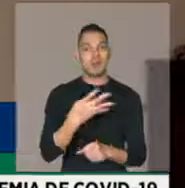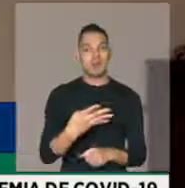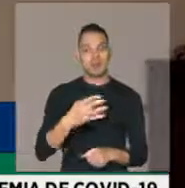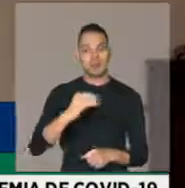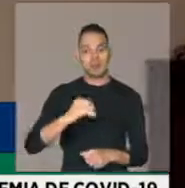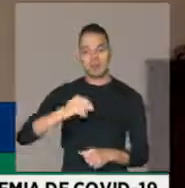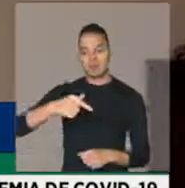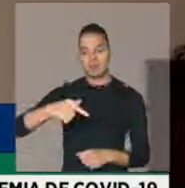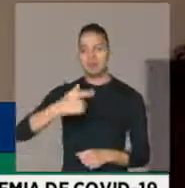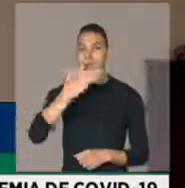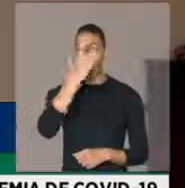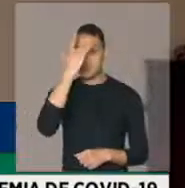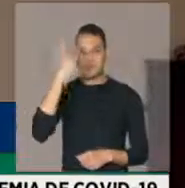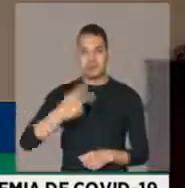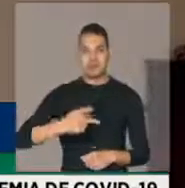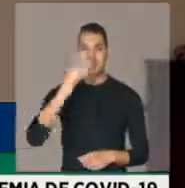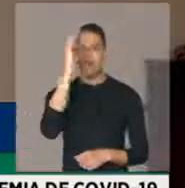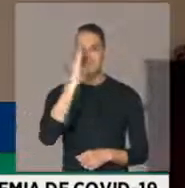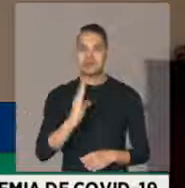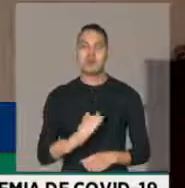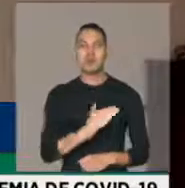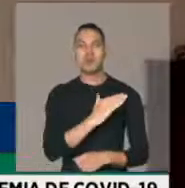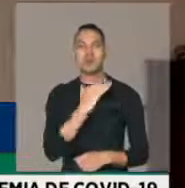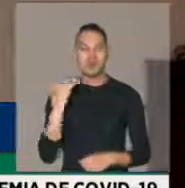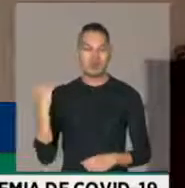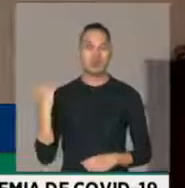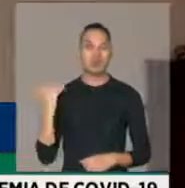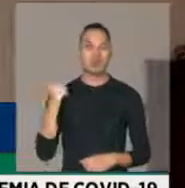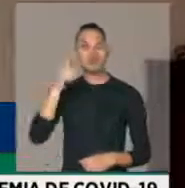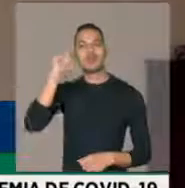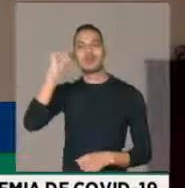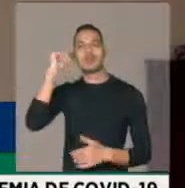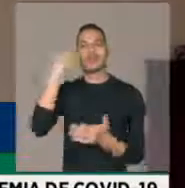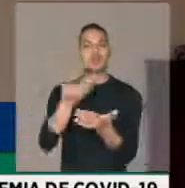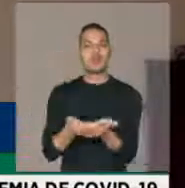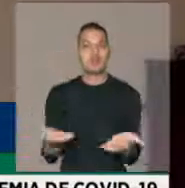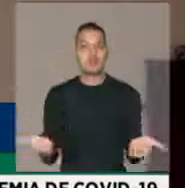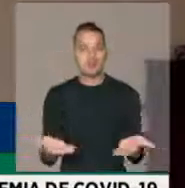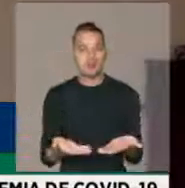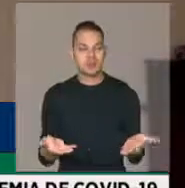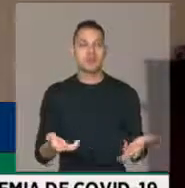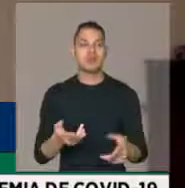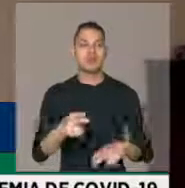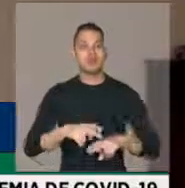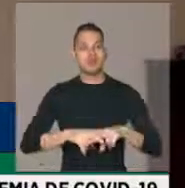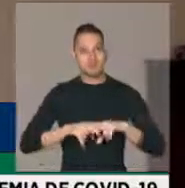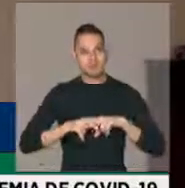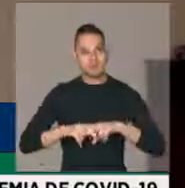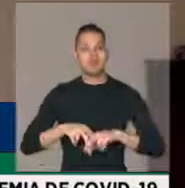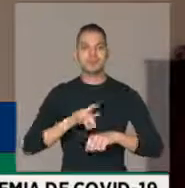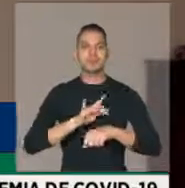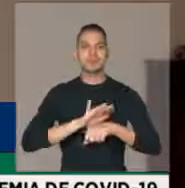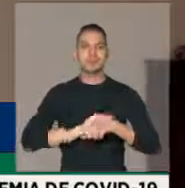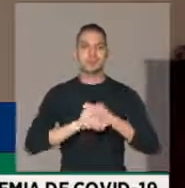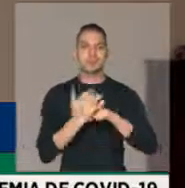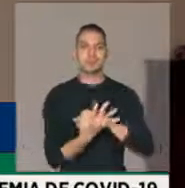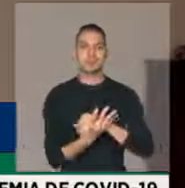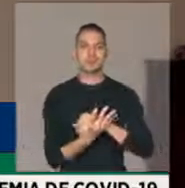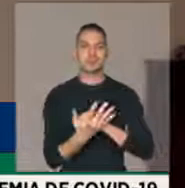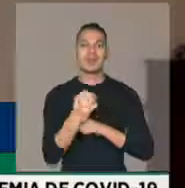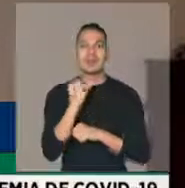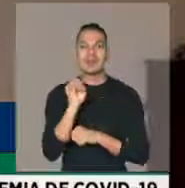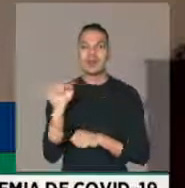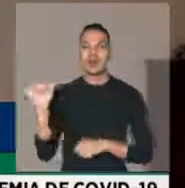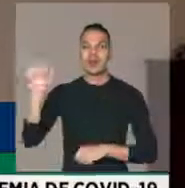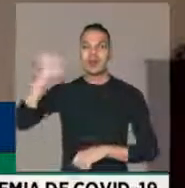407 pessoas no Brasil morreram nas últimas 24 horas por conta dessa pandemia. Se fosse um acidente